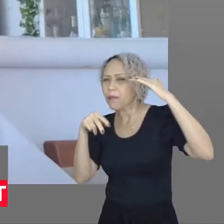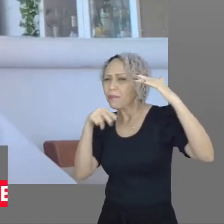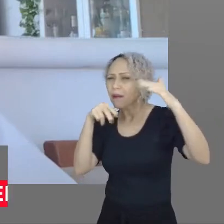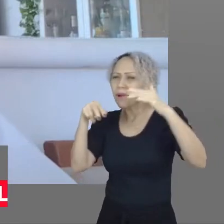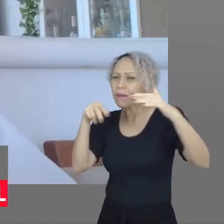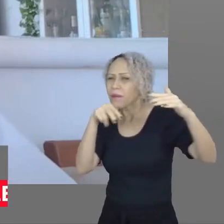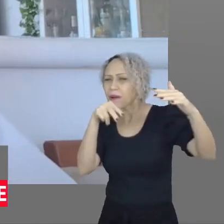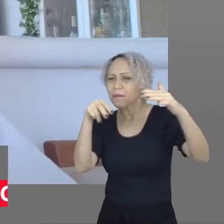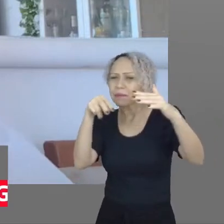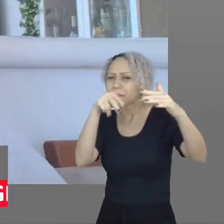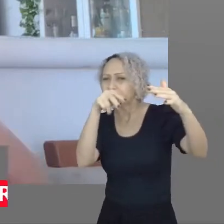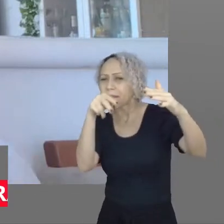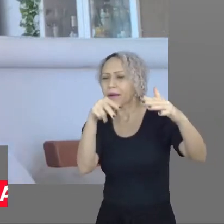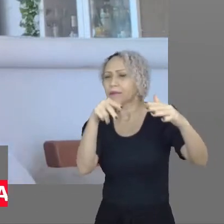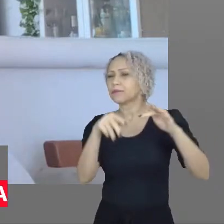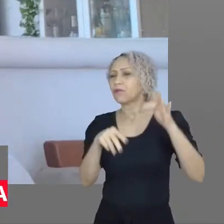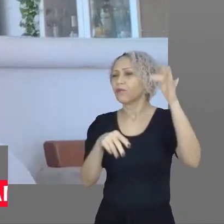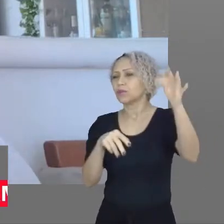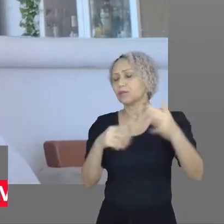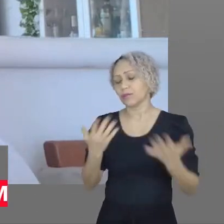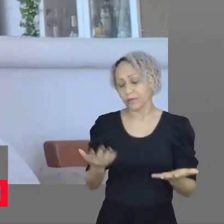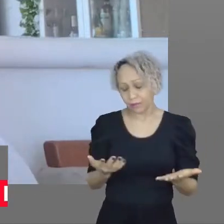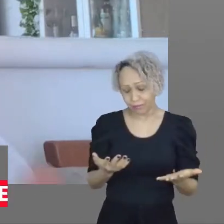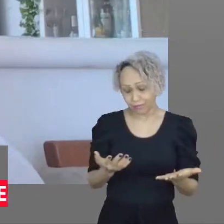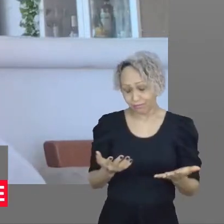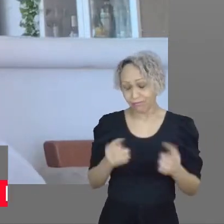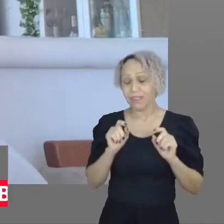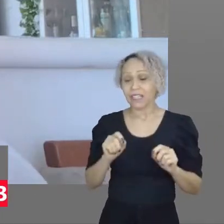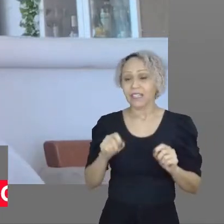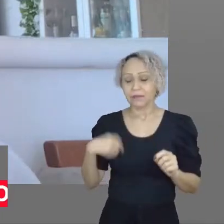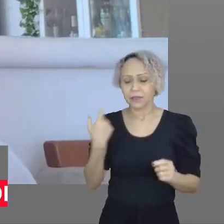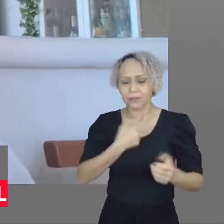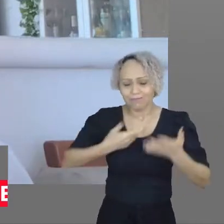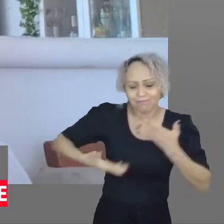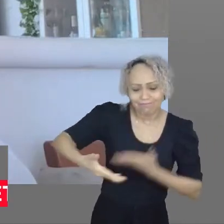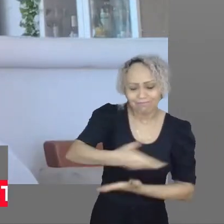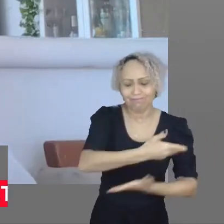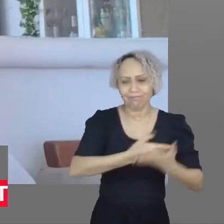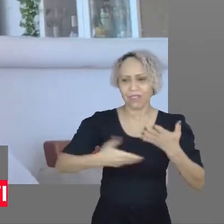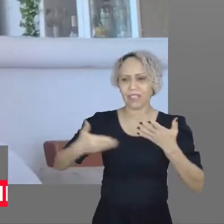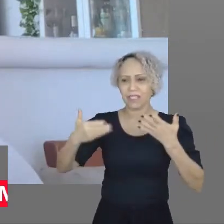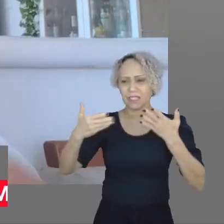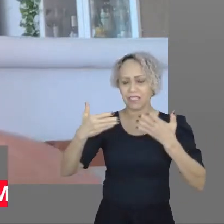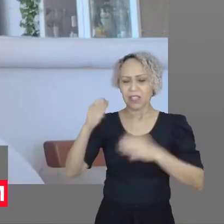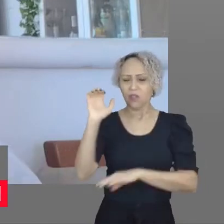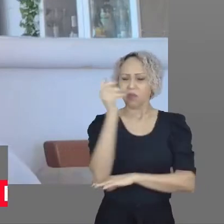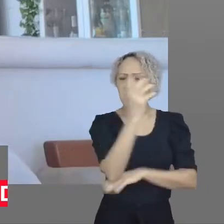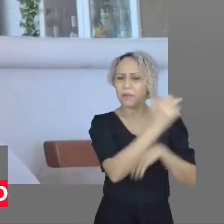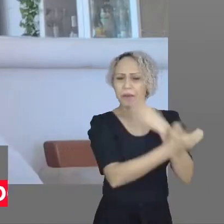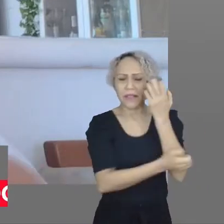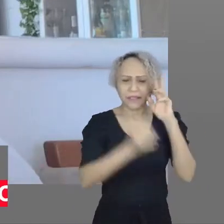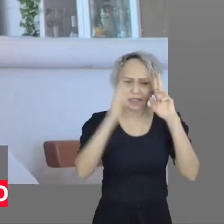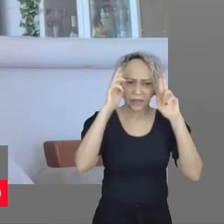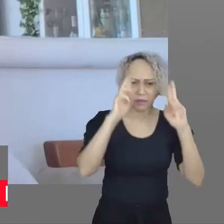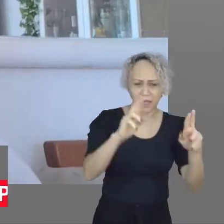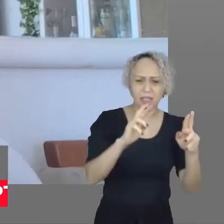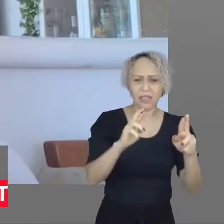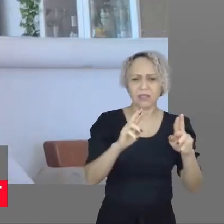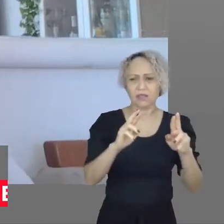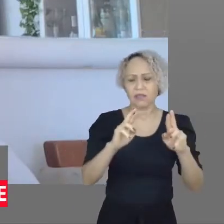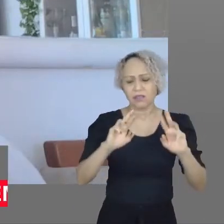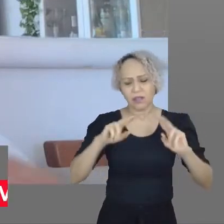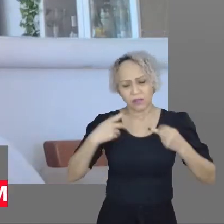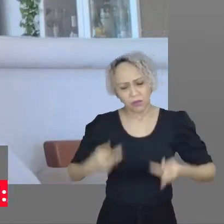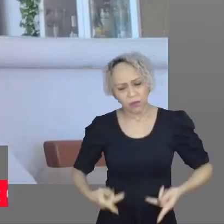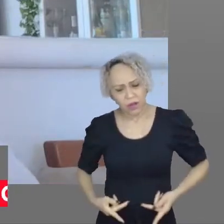ambiente, da gente ter uma sociabilidade onde o respeito à vida humana, às nossas crianças, aos idosos,